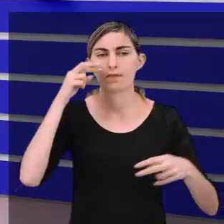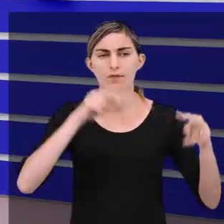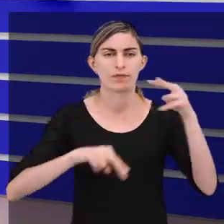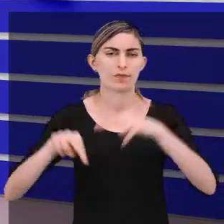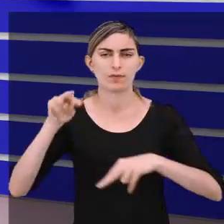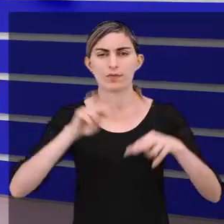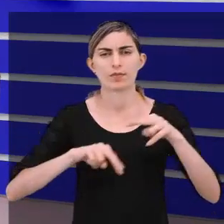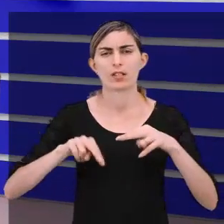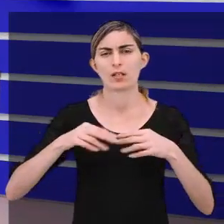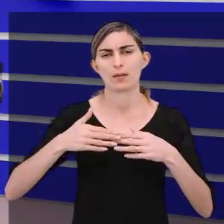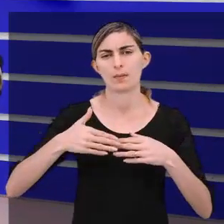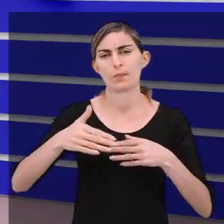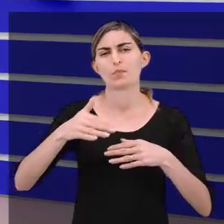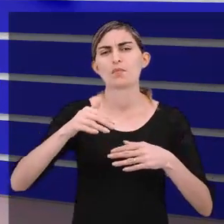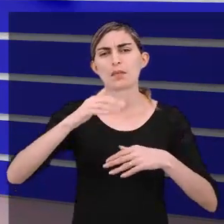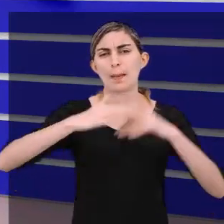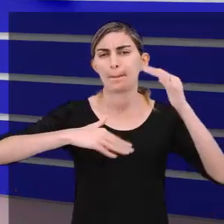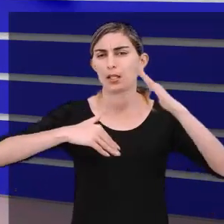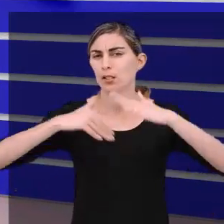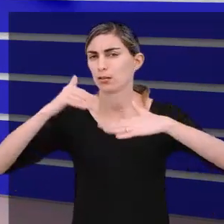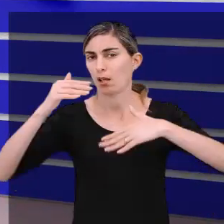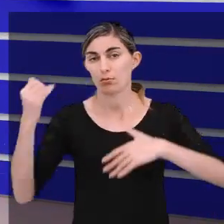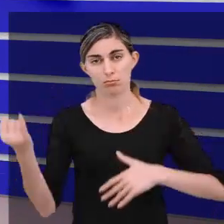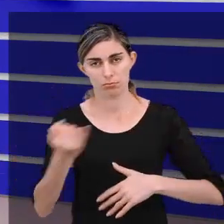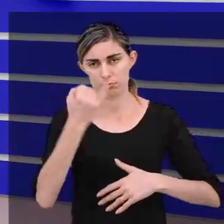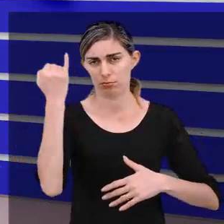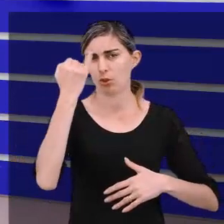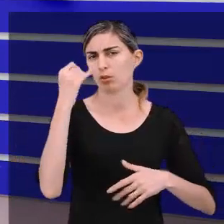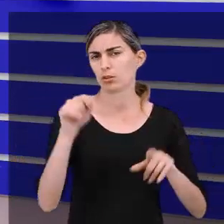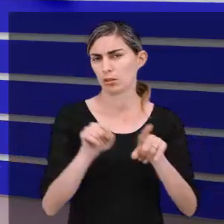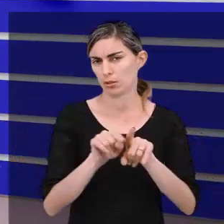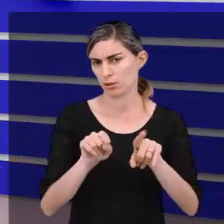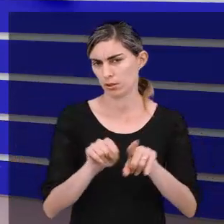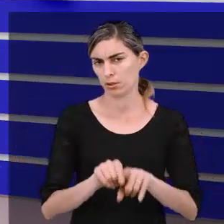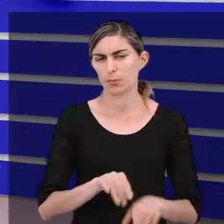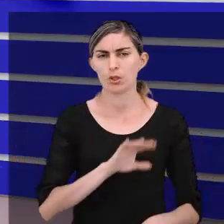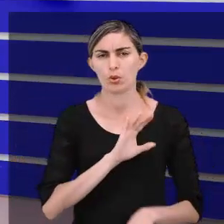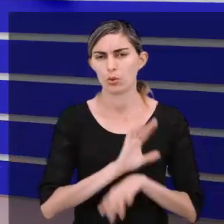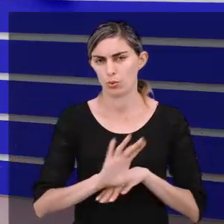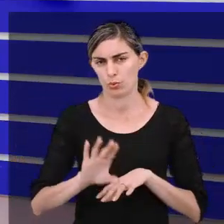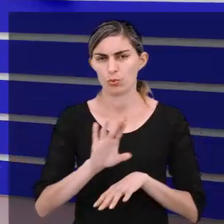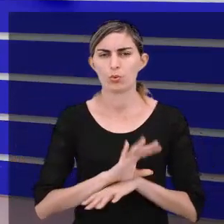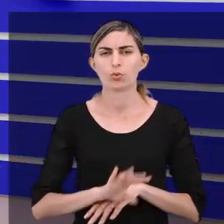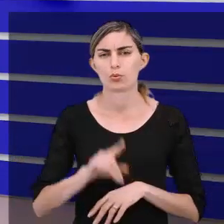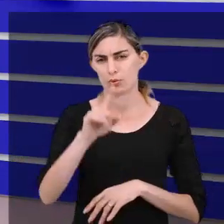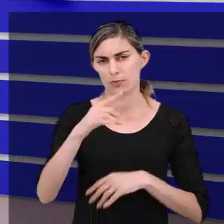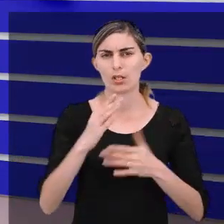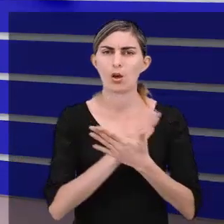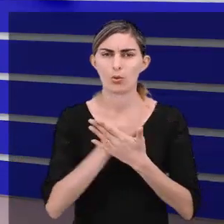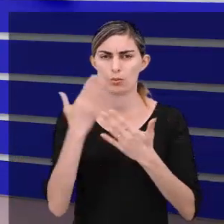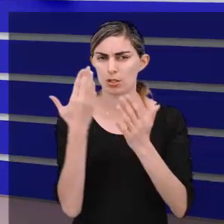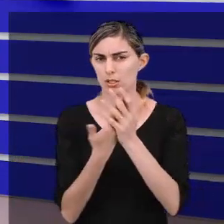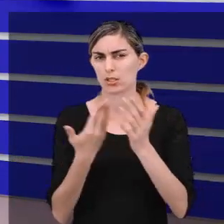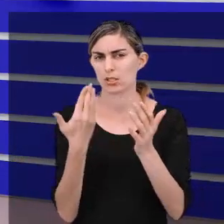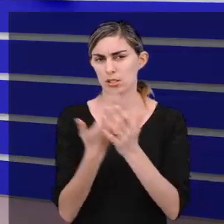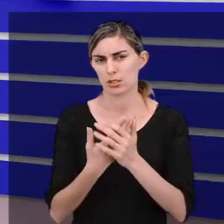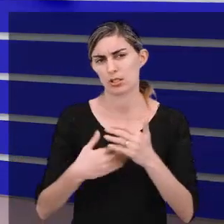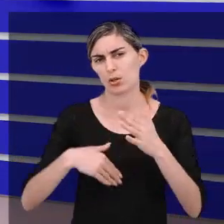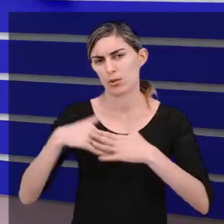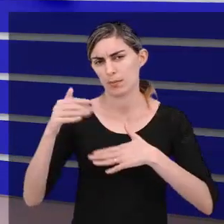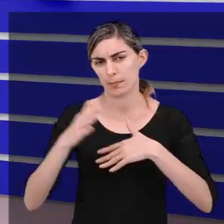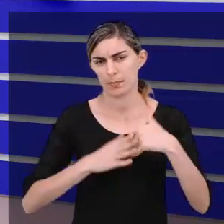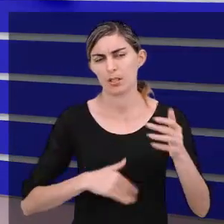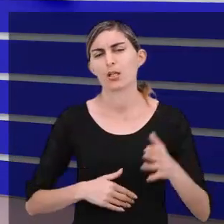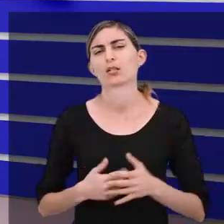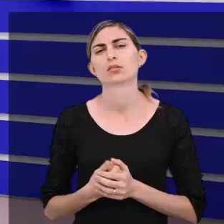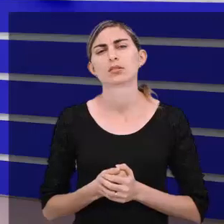ver. A parte de habilidades é importante também, porque é um curso que pede que você tenha algumas aulas até práticas, né? Então eu acho que tem